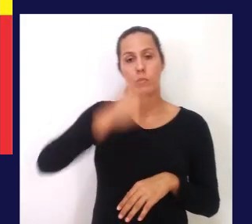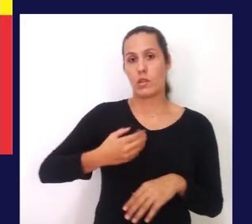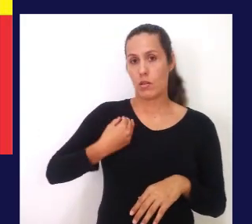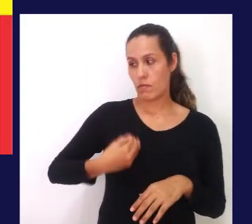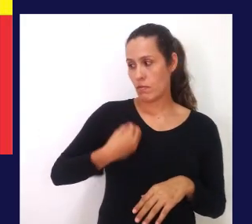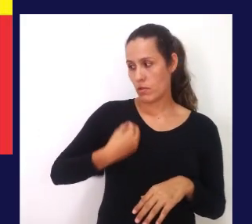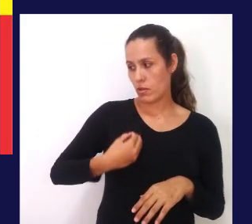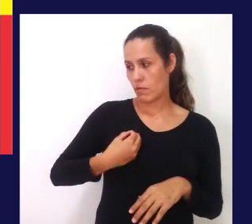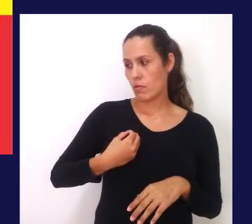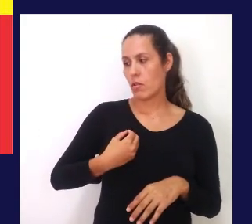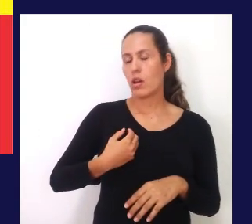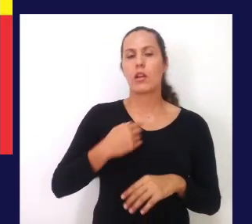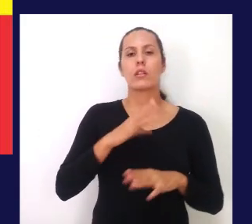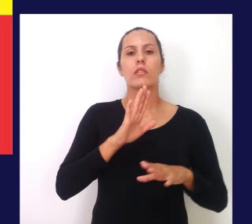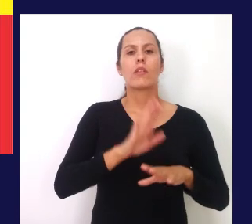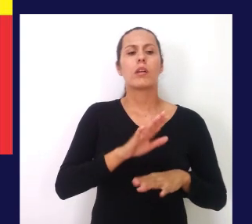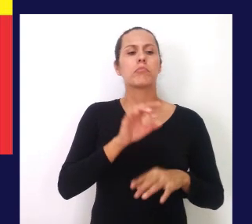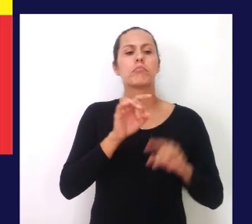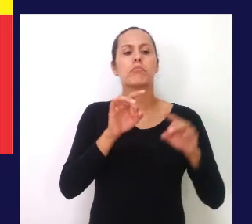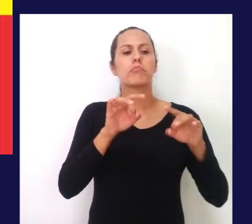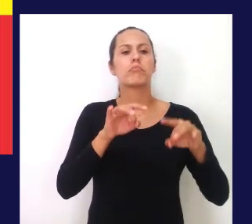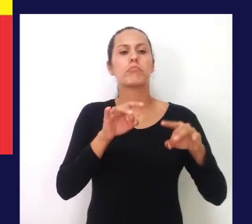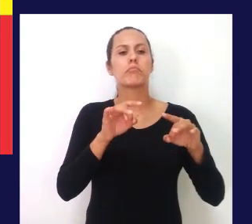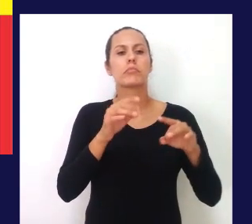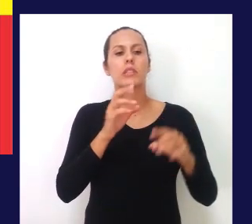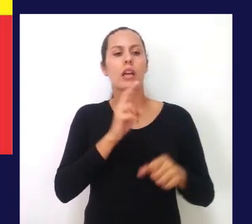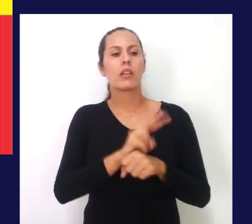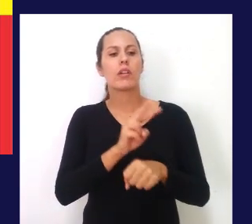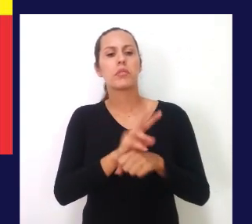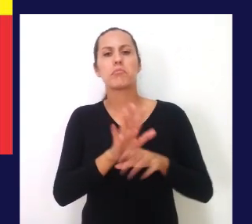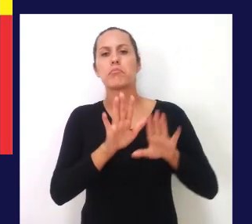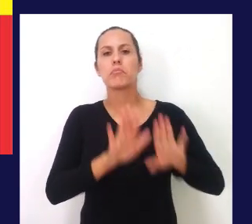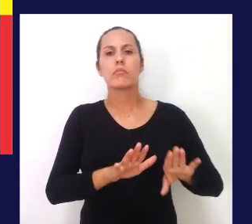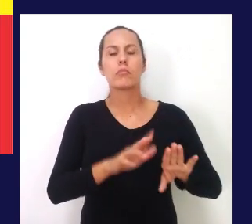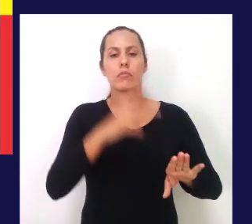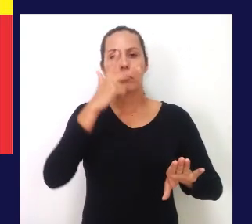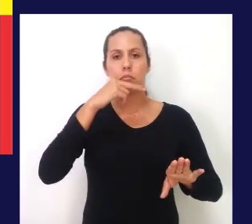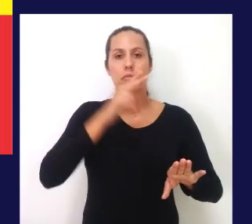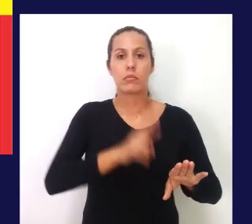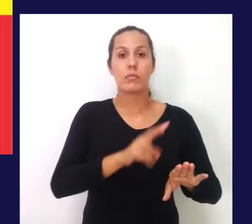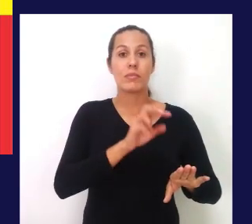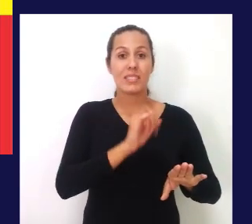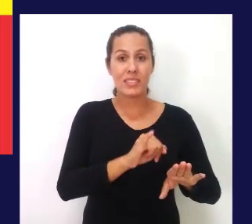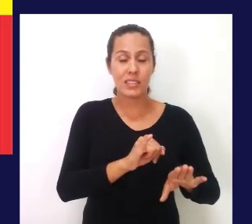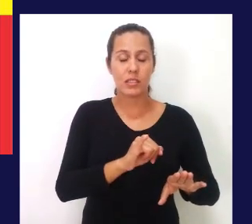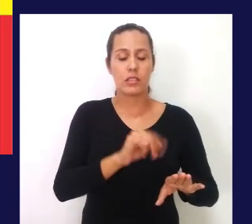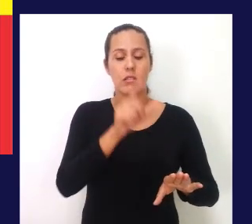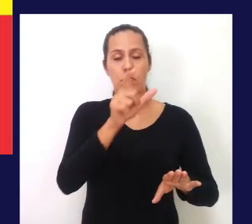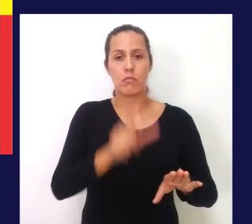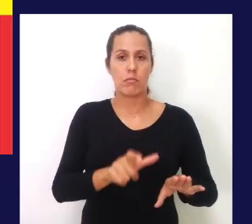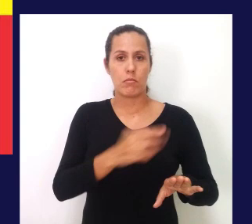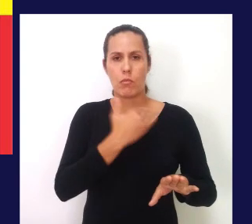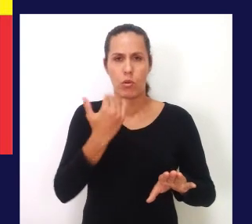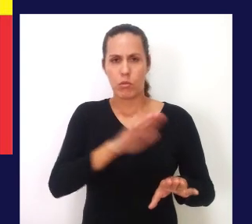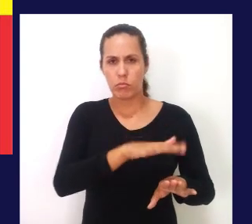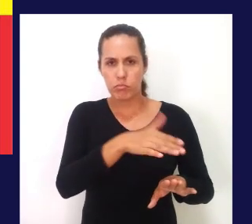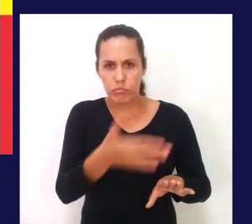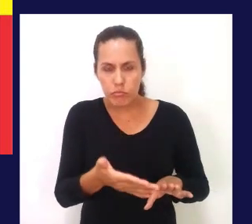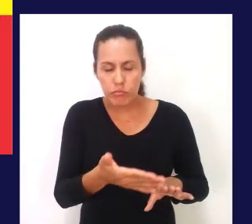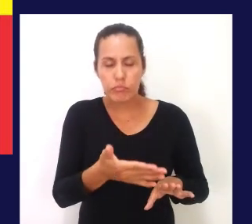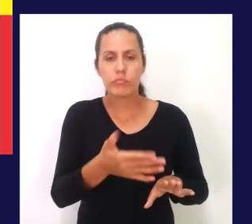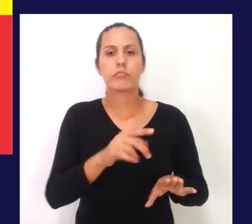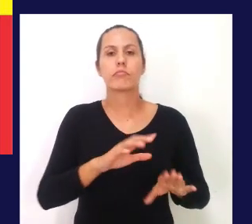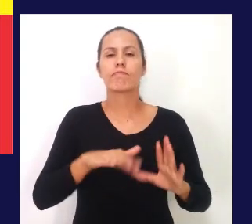total. Todo ou quase todo ser vivo, ele vai ficar conservado, mesmo se suas